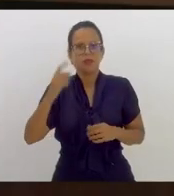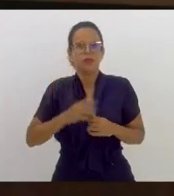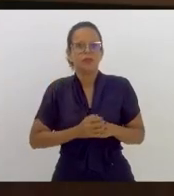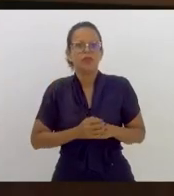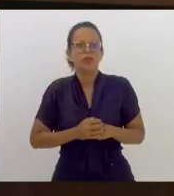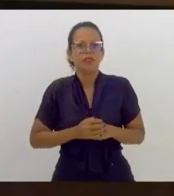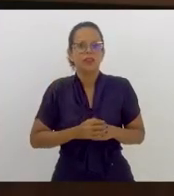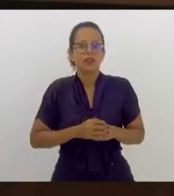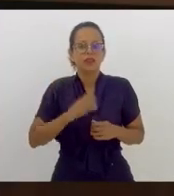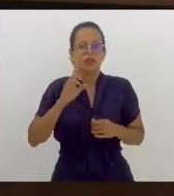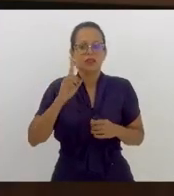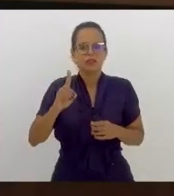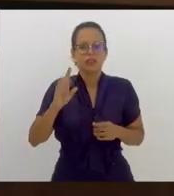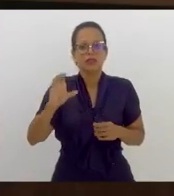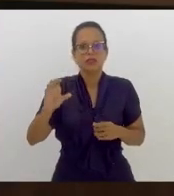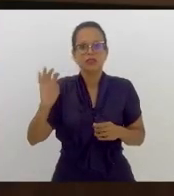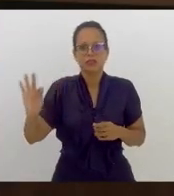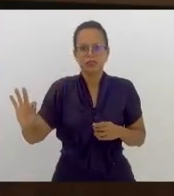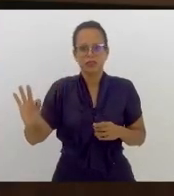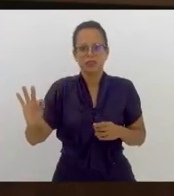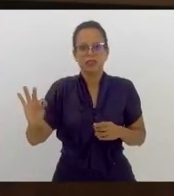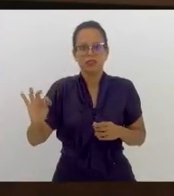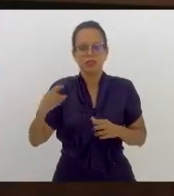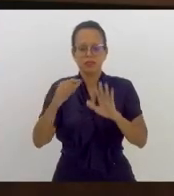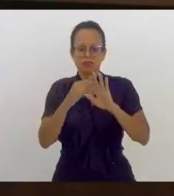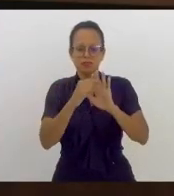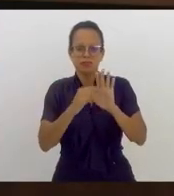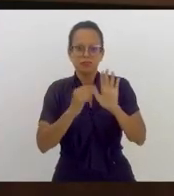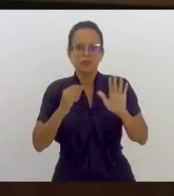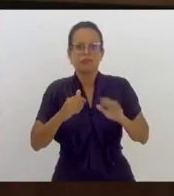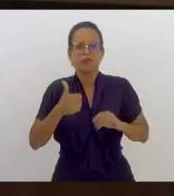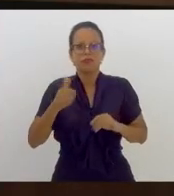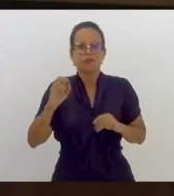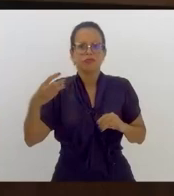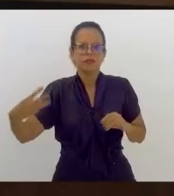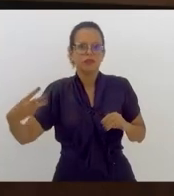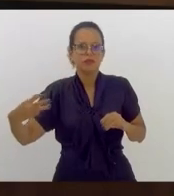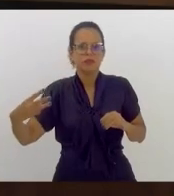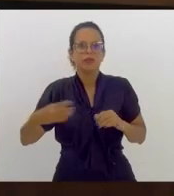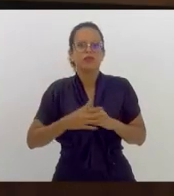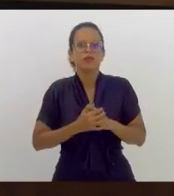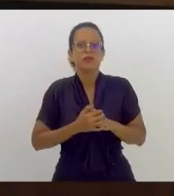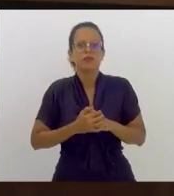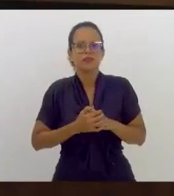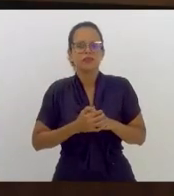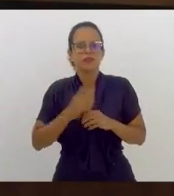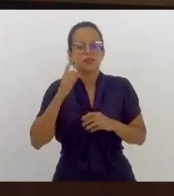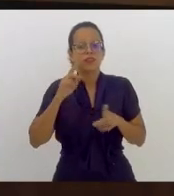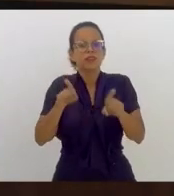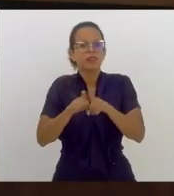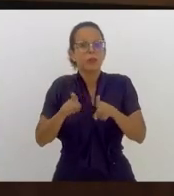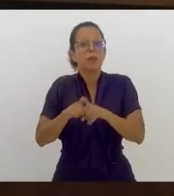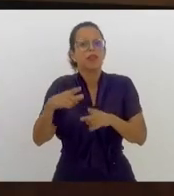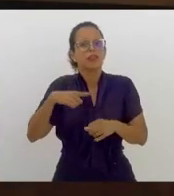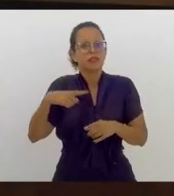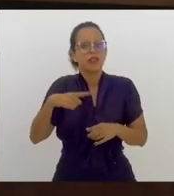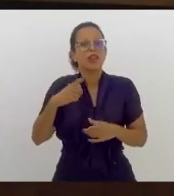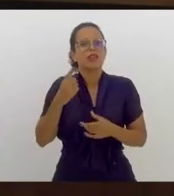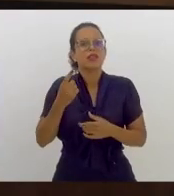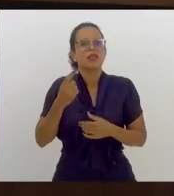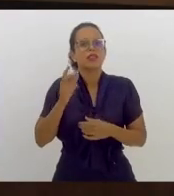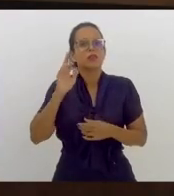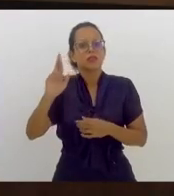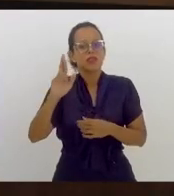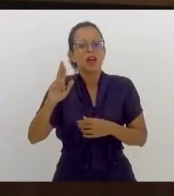artigo 113. E, além do mais, desrespeita a lei de responsabilidade fiscal, razão pela qual